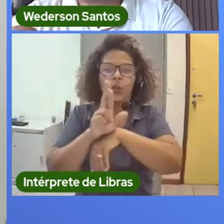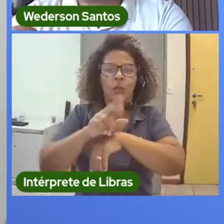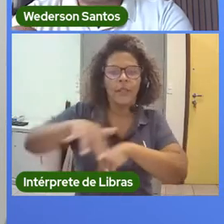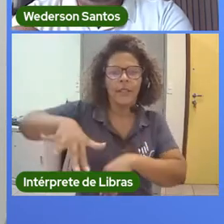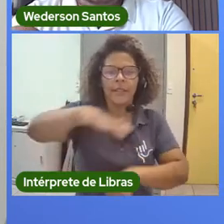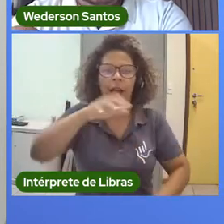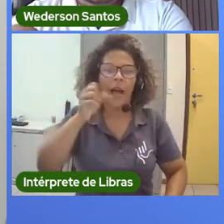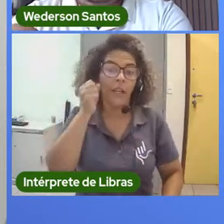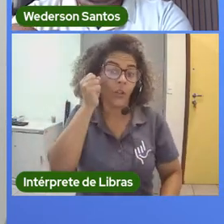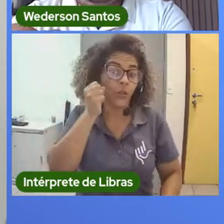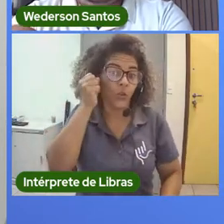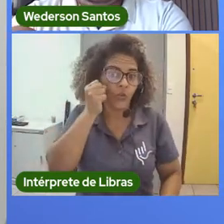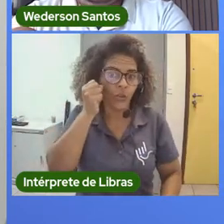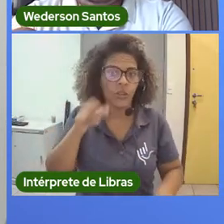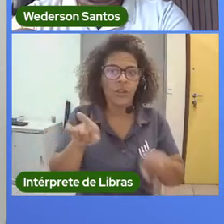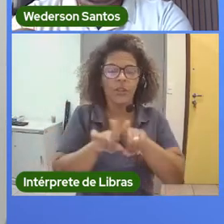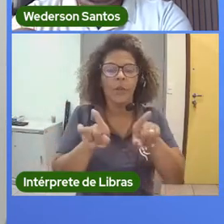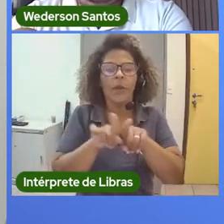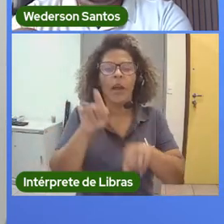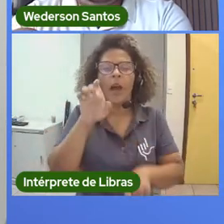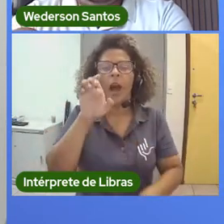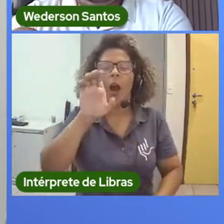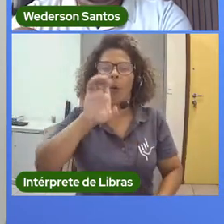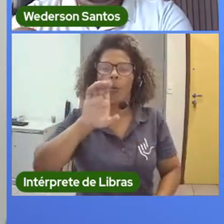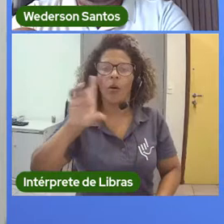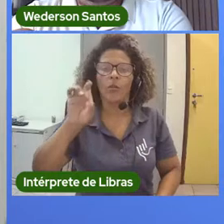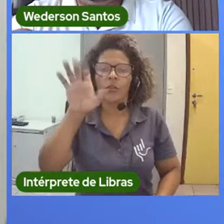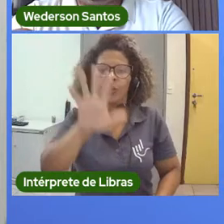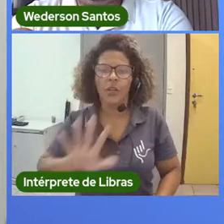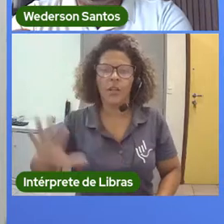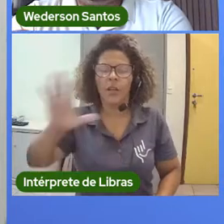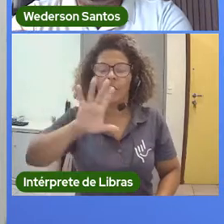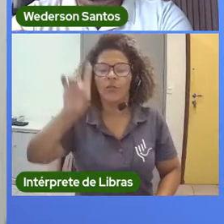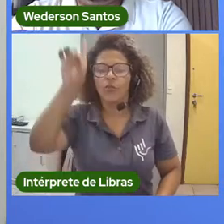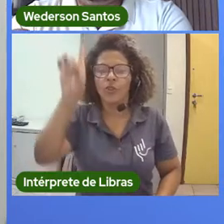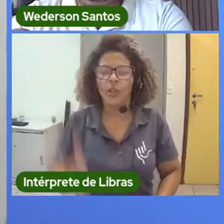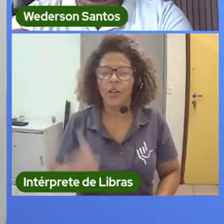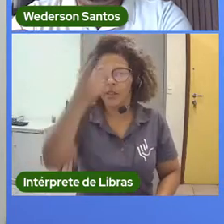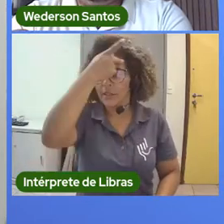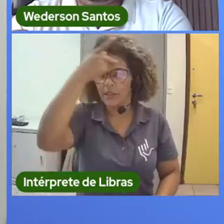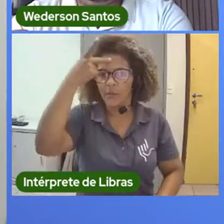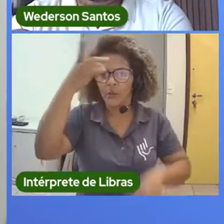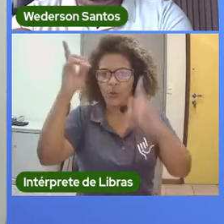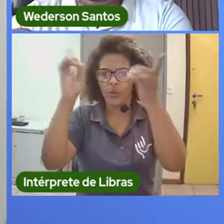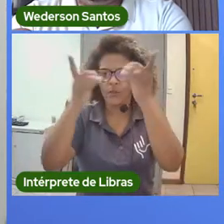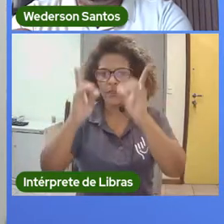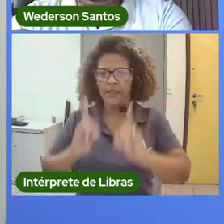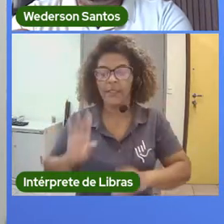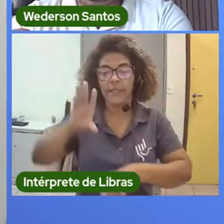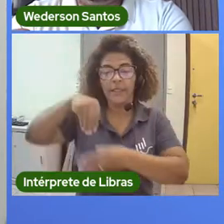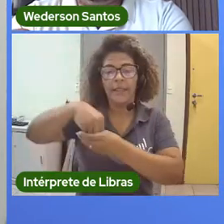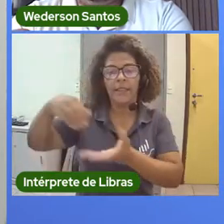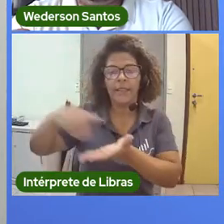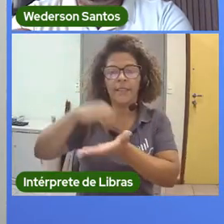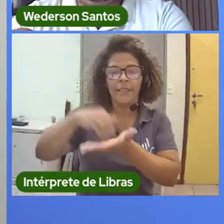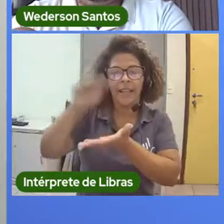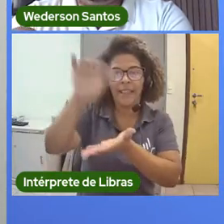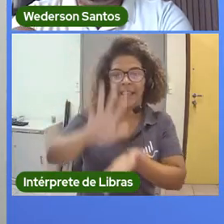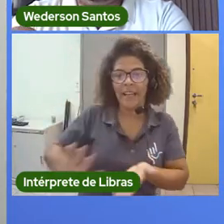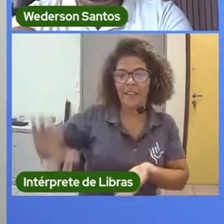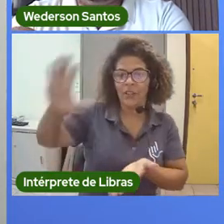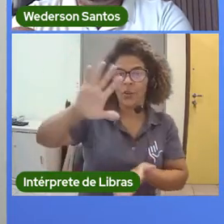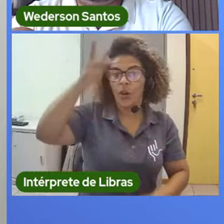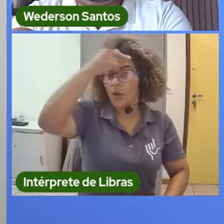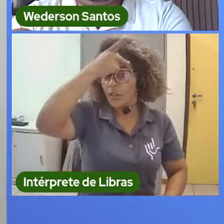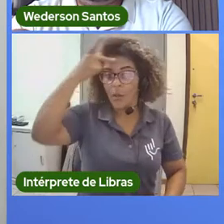sociologia. Também foi coordenador geral de promoção dos direitos das pessoas com deficiência na Secretaria Nacional dos Direitos da Pessoa